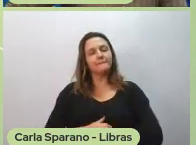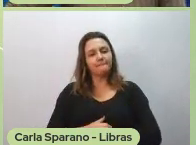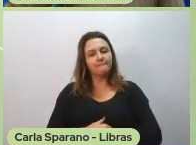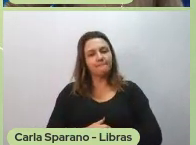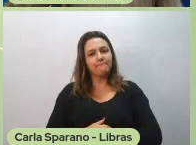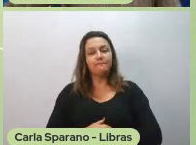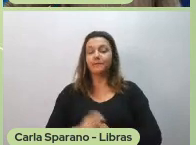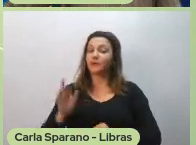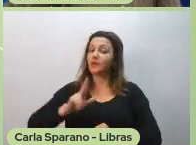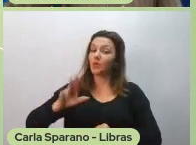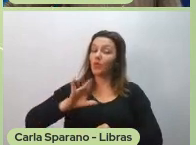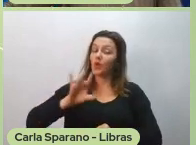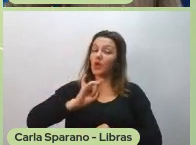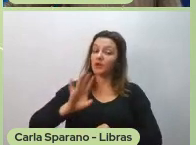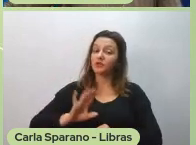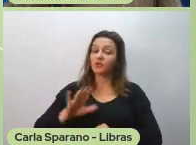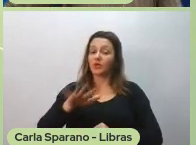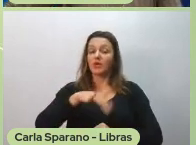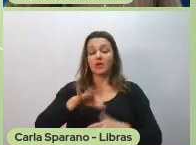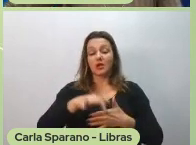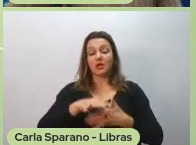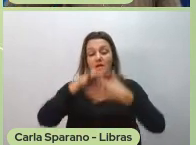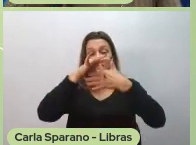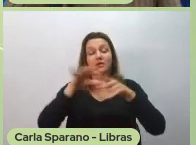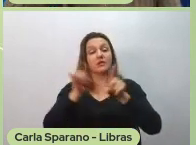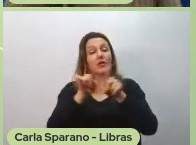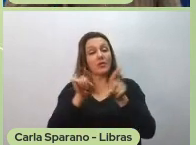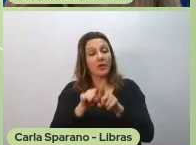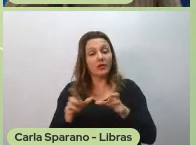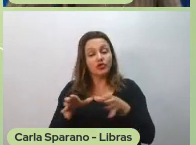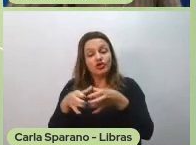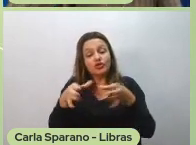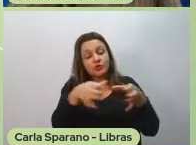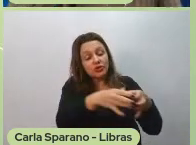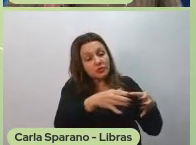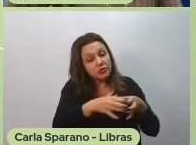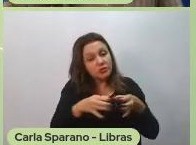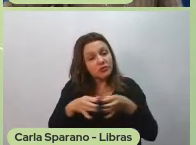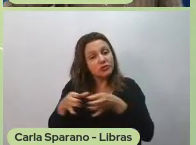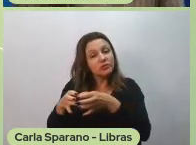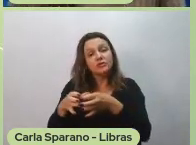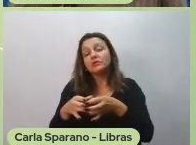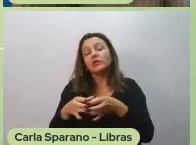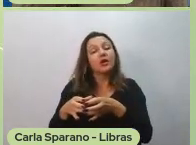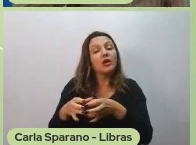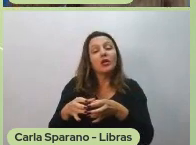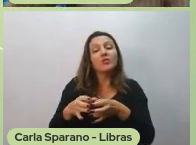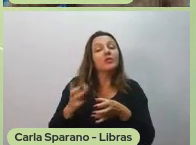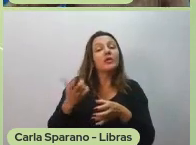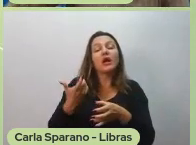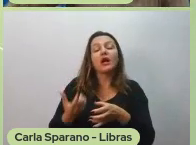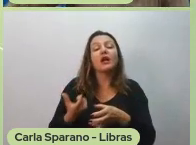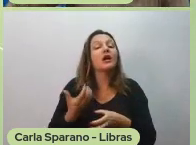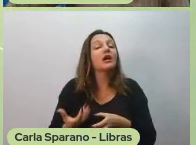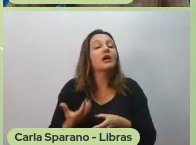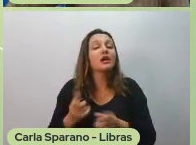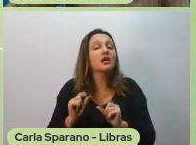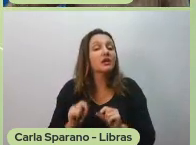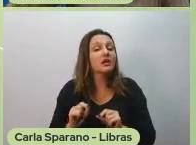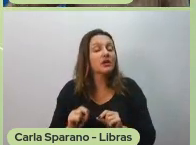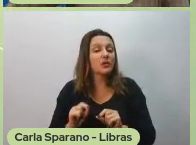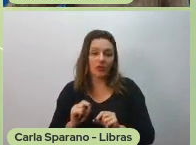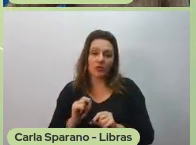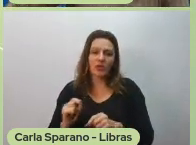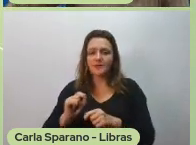não só na liderança, mas também nos nossos times, para poder ocupar, digamos assim, um reposicionamento estratégico da nossa companhia.